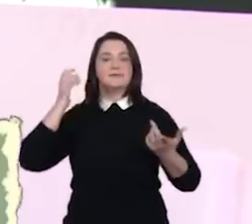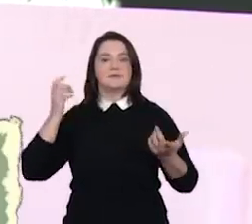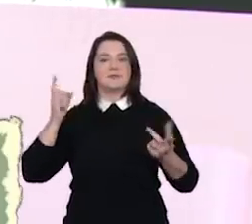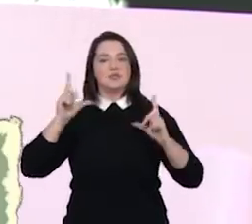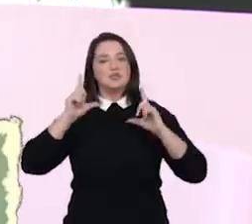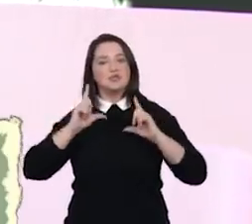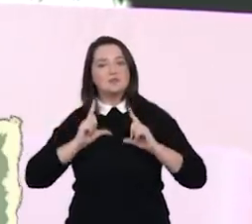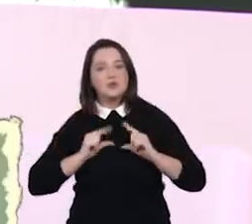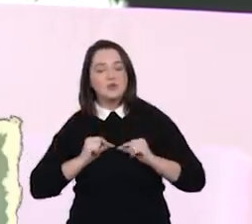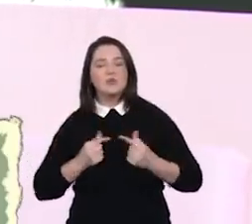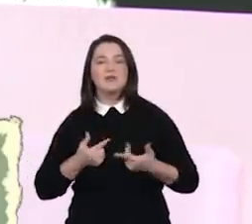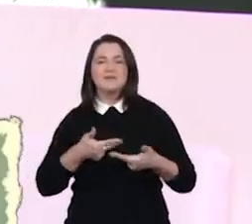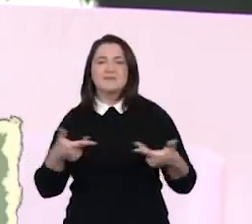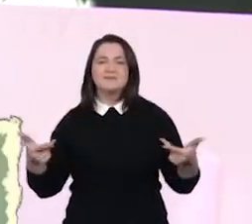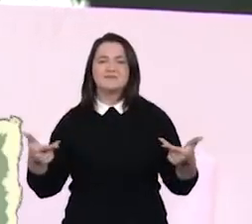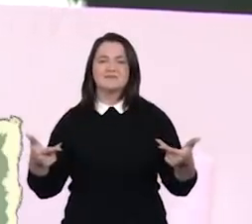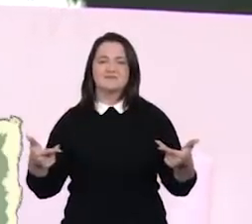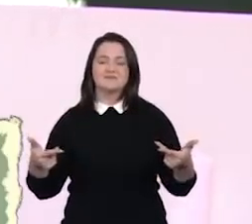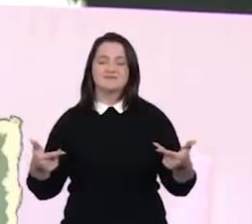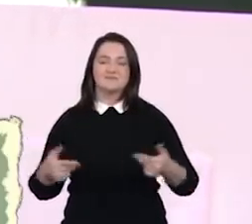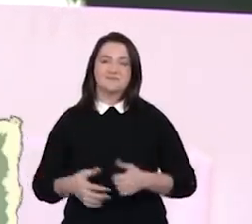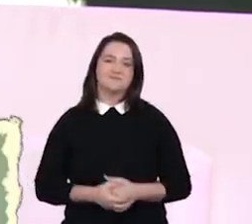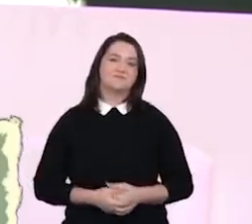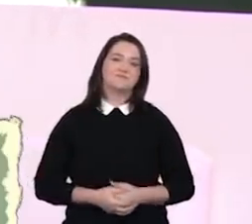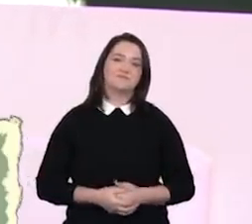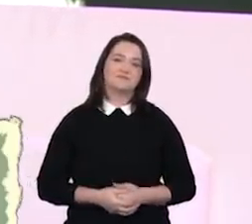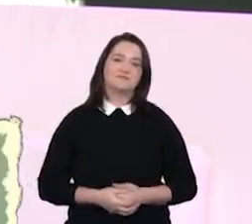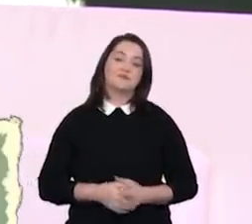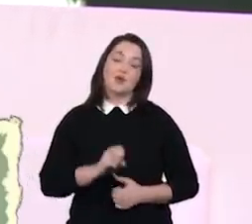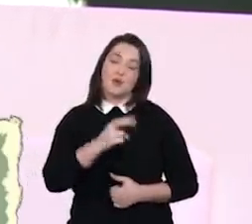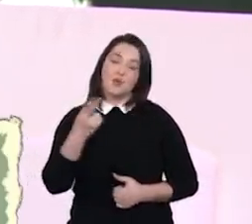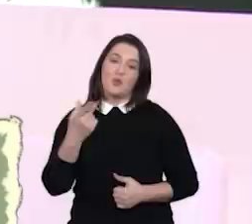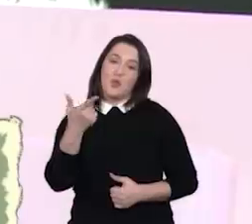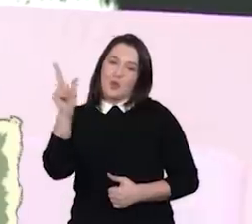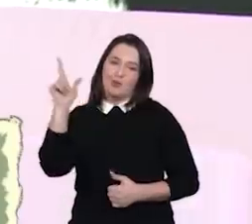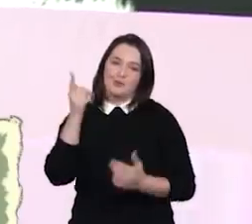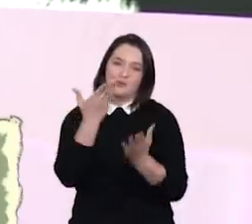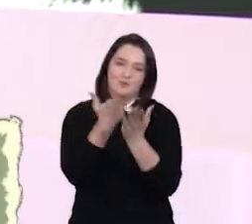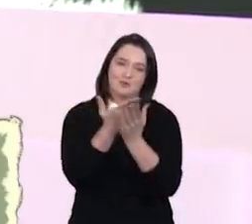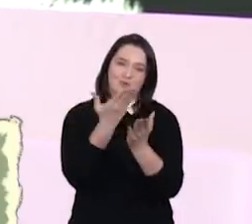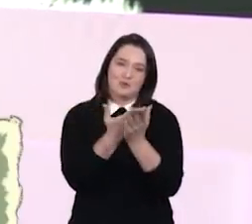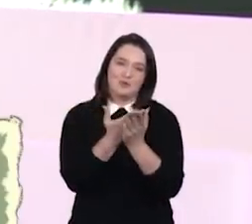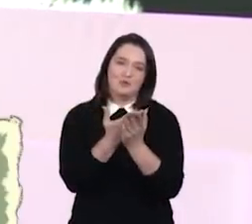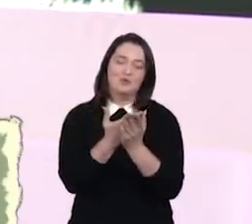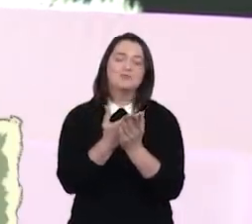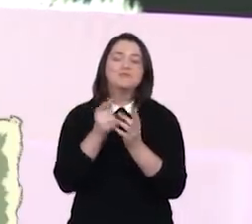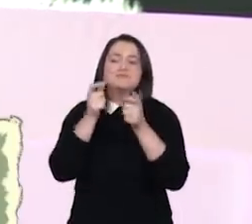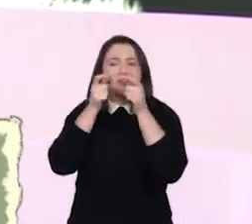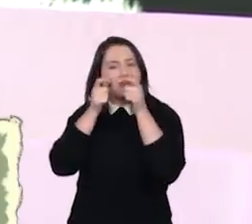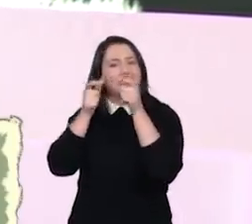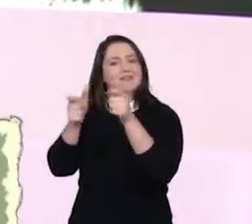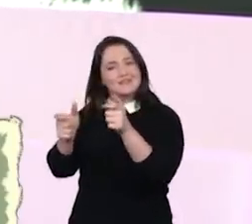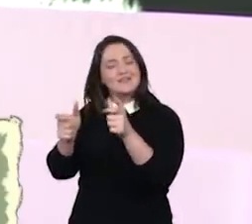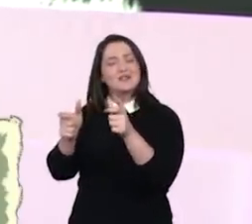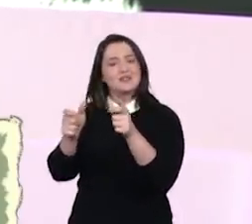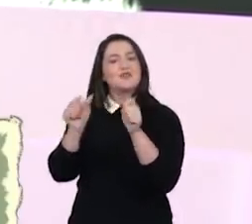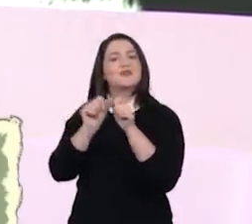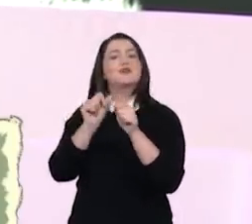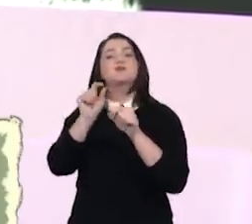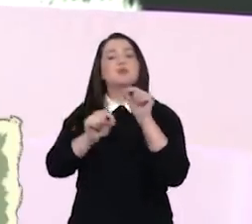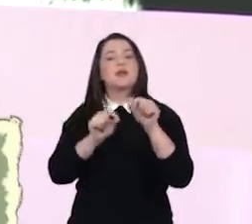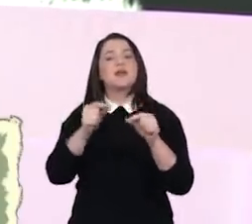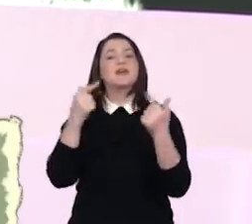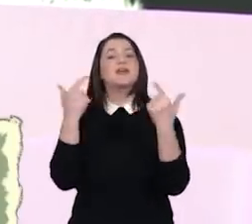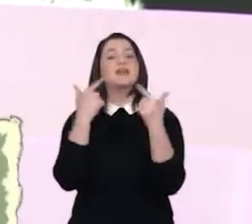lutar contra doenças graves. Um estudo muito interessante de Cousins e colaboradores observou os efeitos